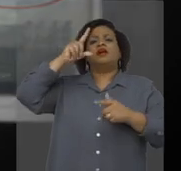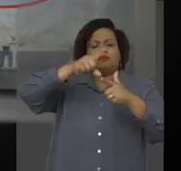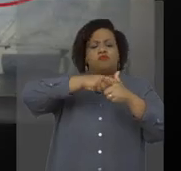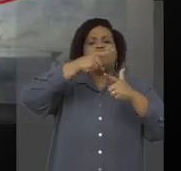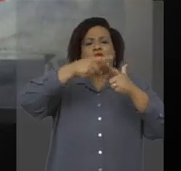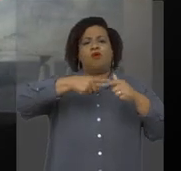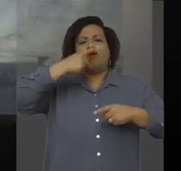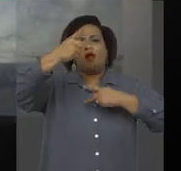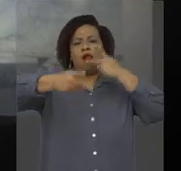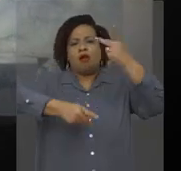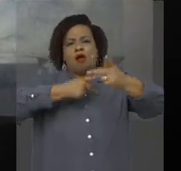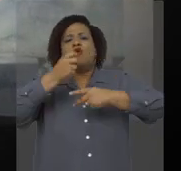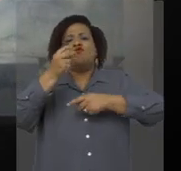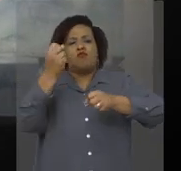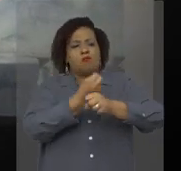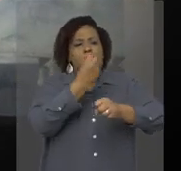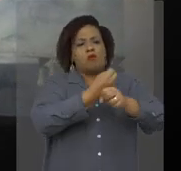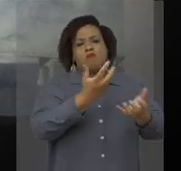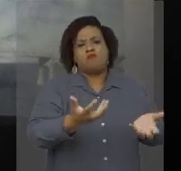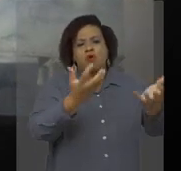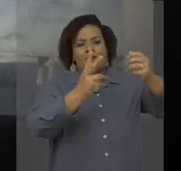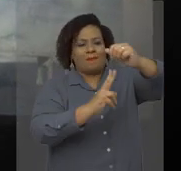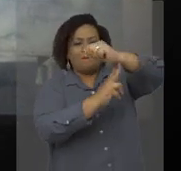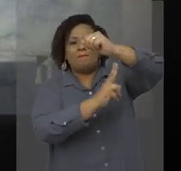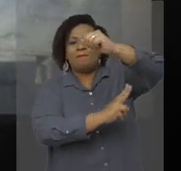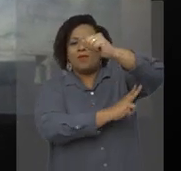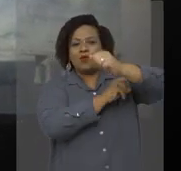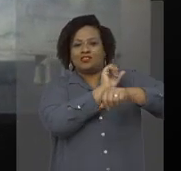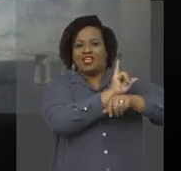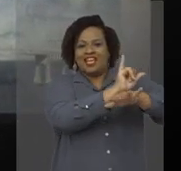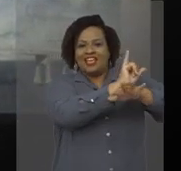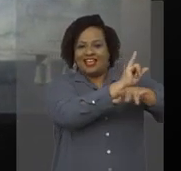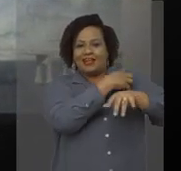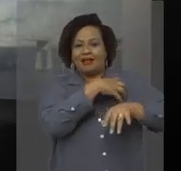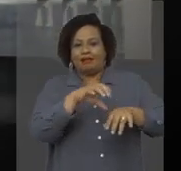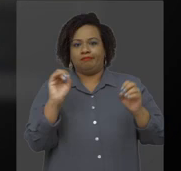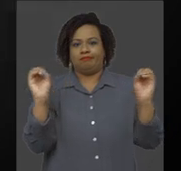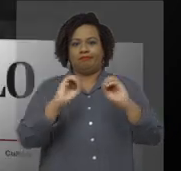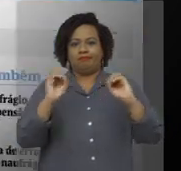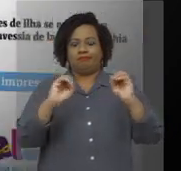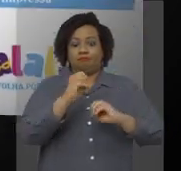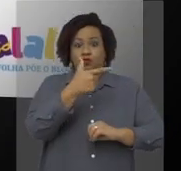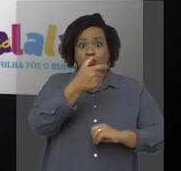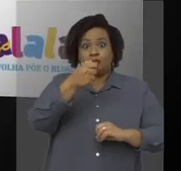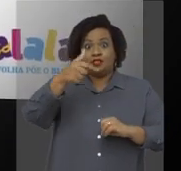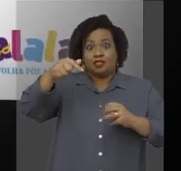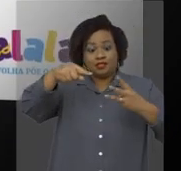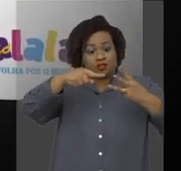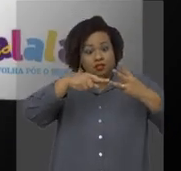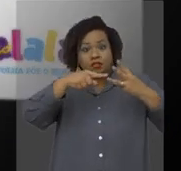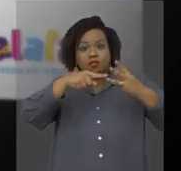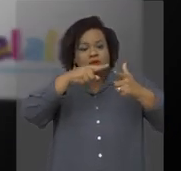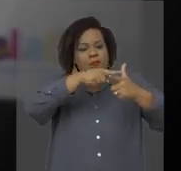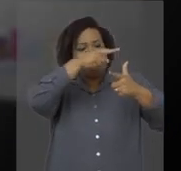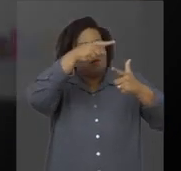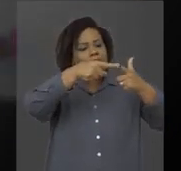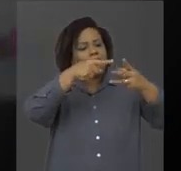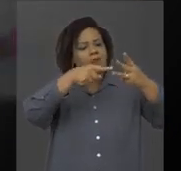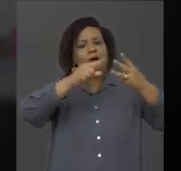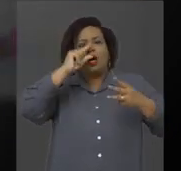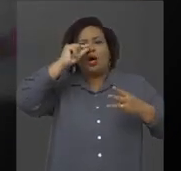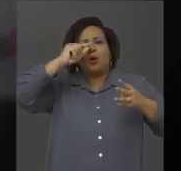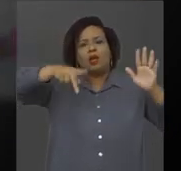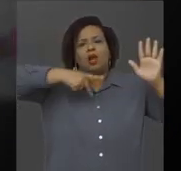fez a promessa da promessa. De novo disse que ia construir a ponte e nada aconteceu. Em 2017, Rui fez a promessa